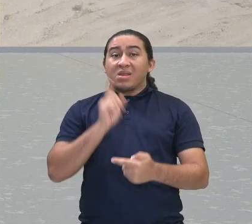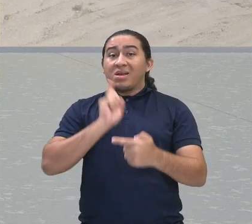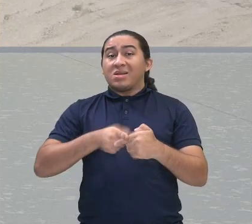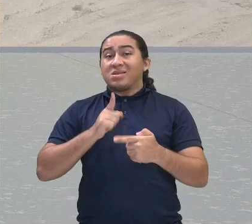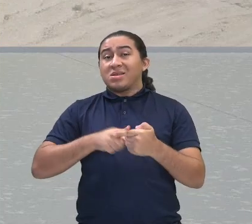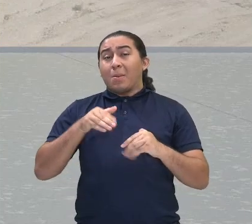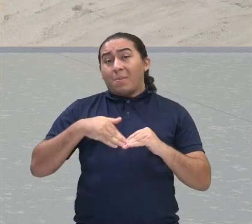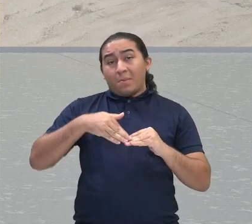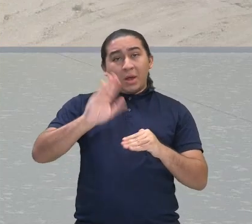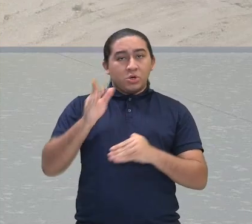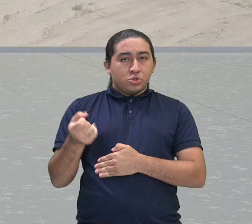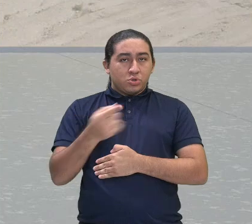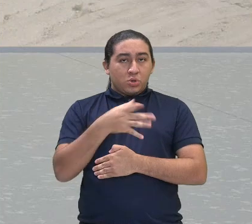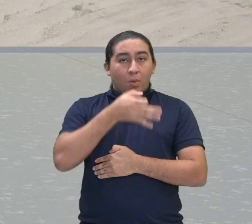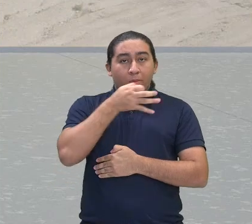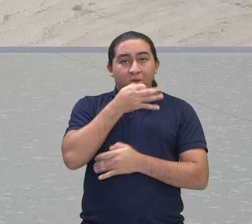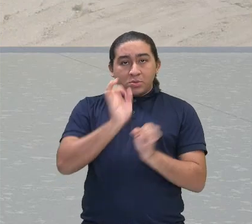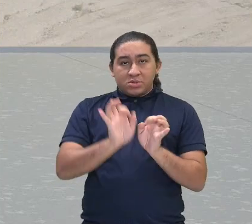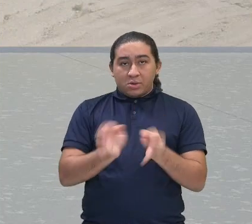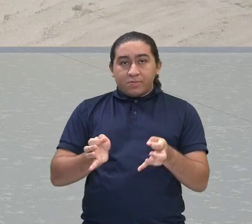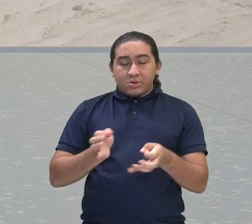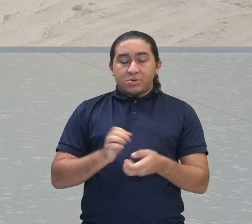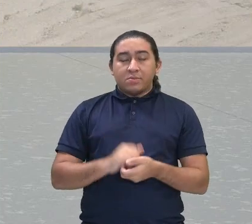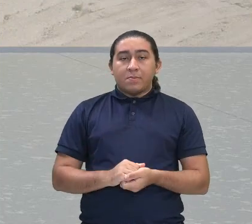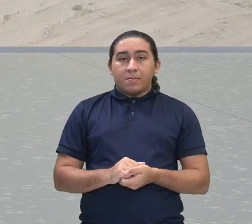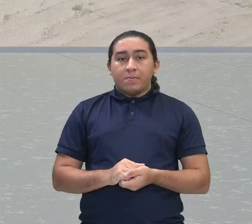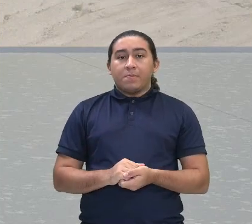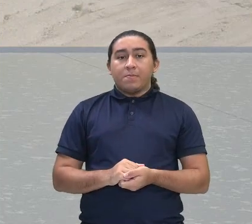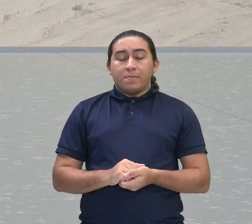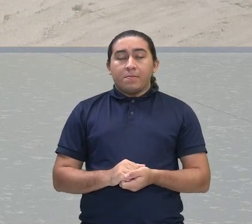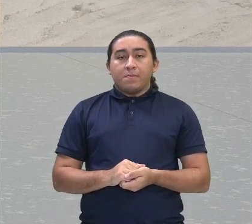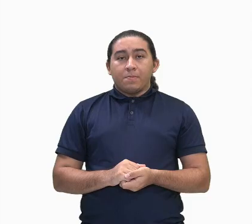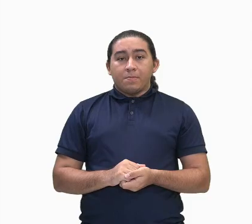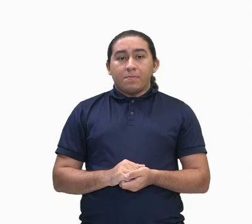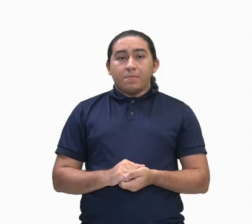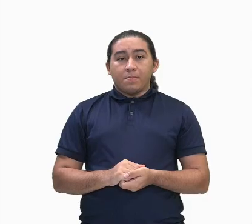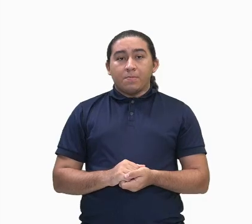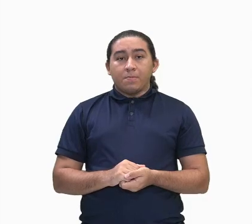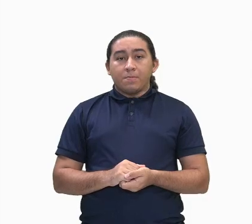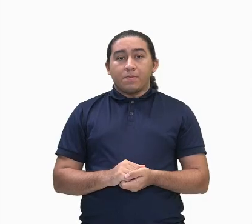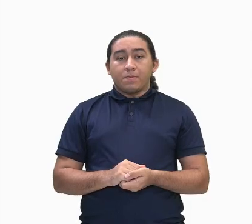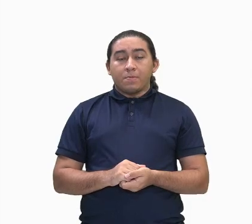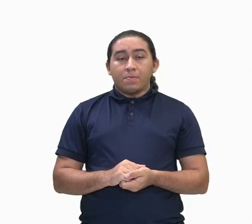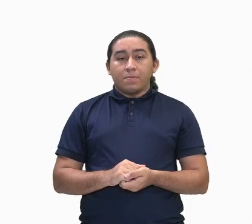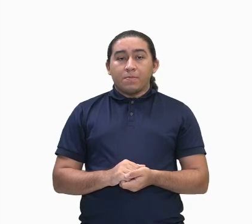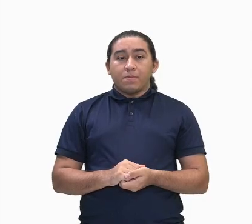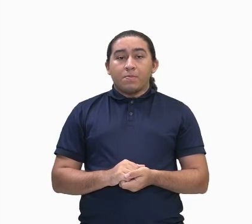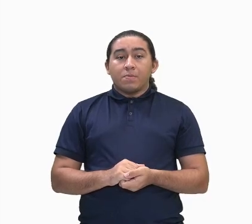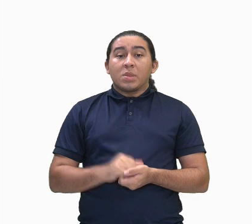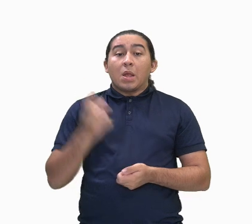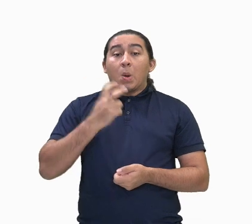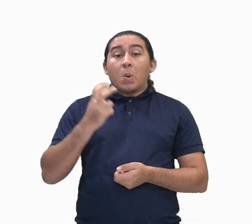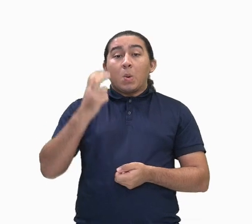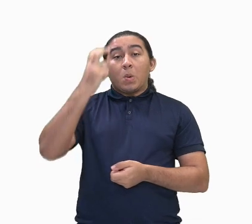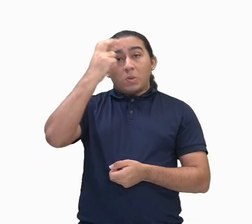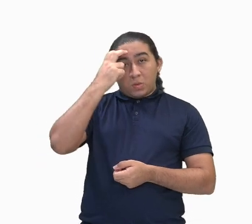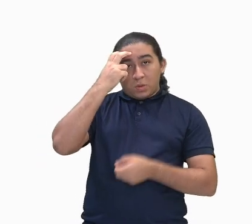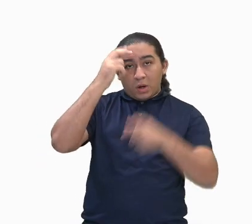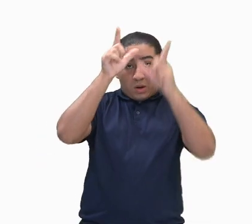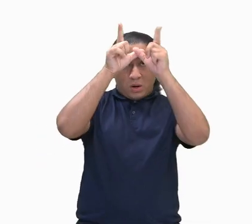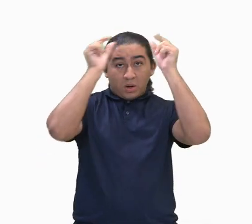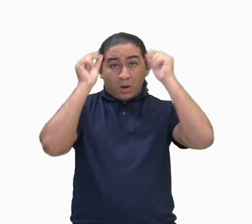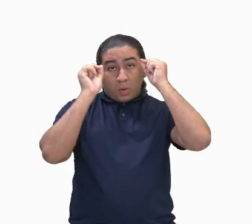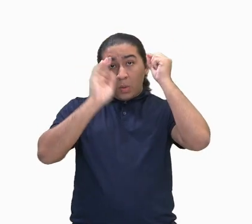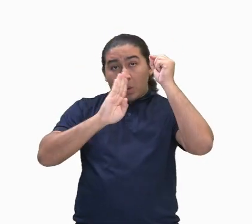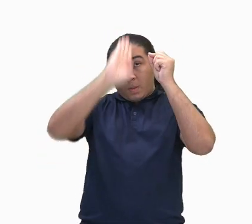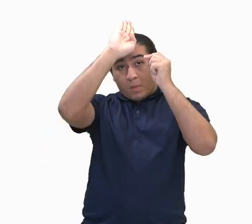ou Y pessoas. Vamos lá. O legado cultural greco-romano, como diz o nosso texto, é um dos pilares